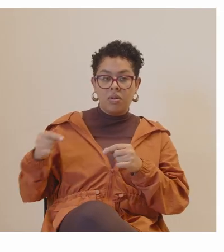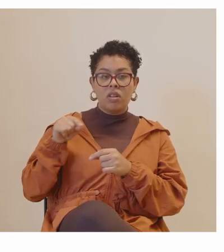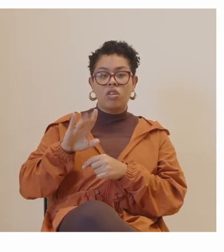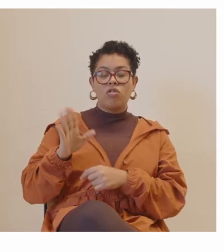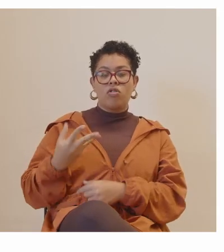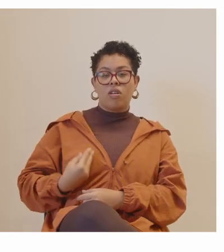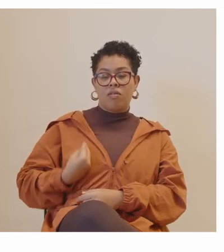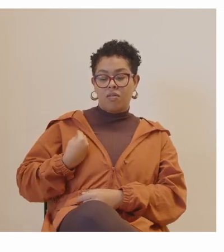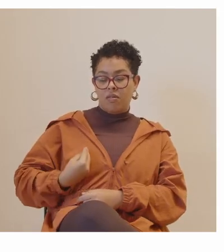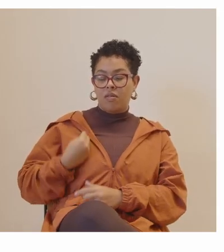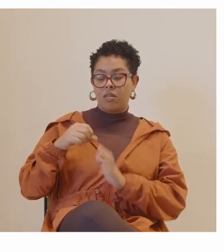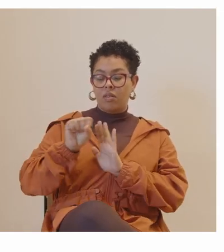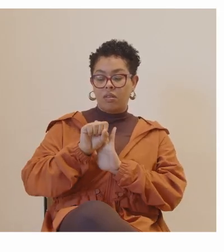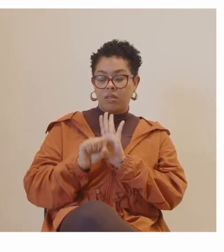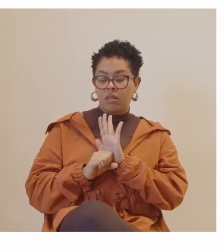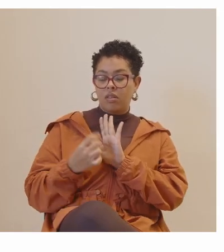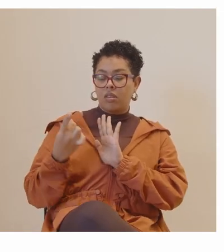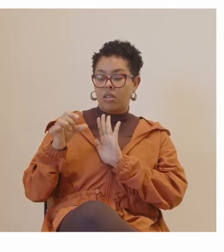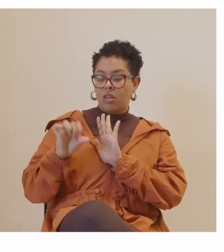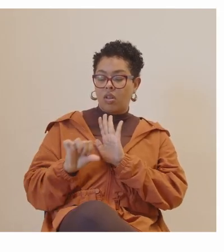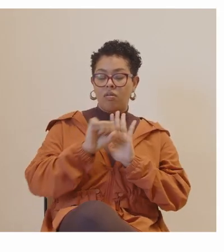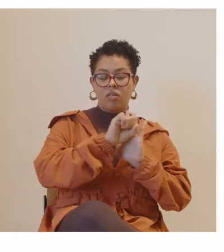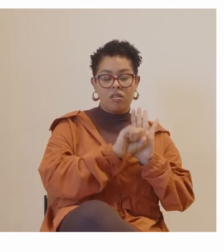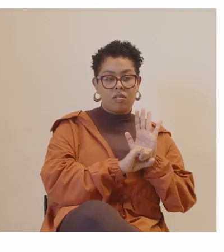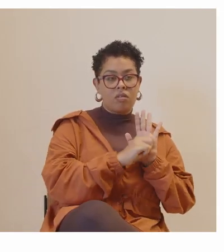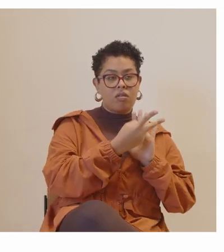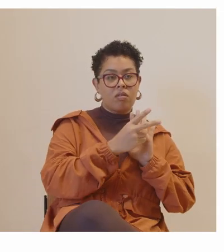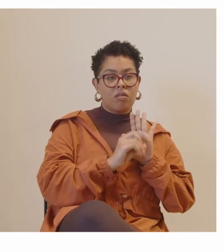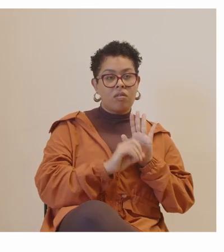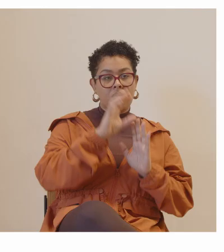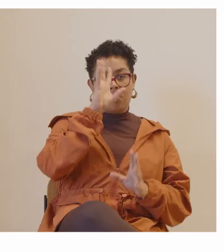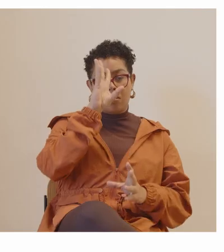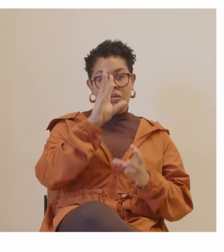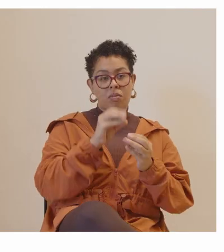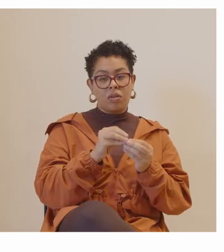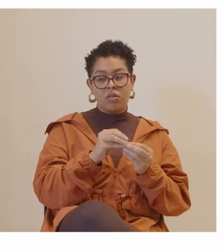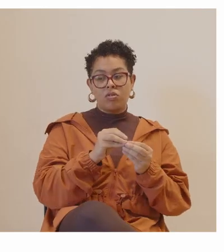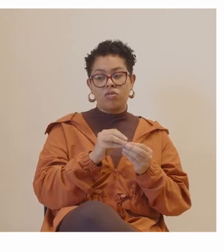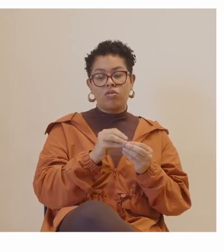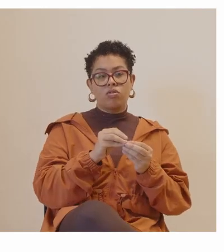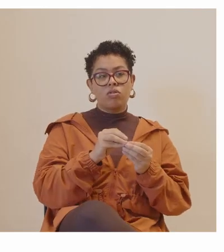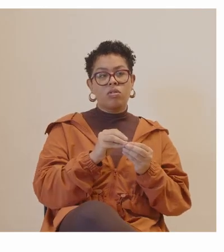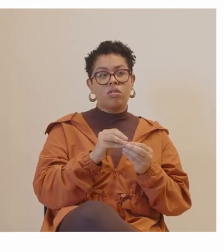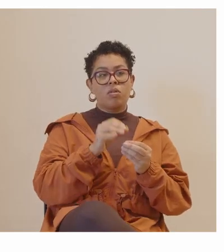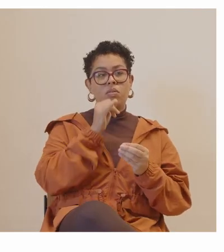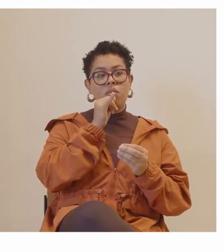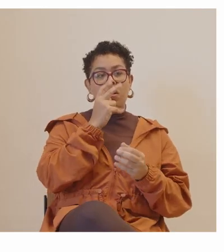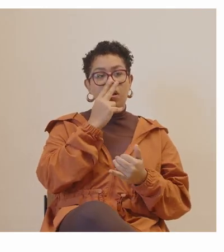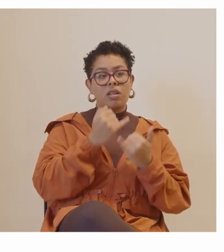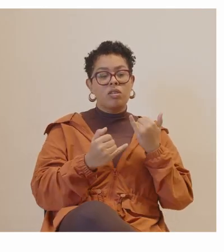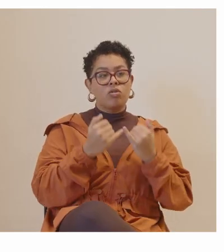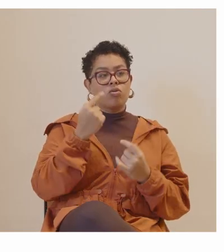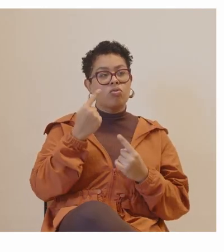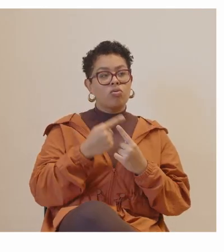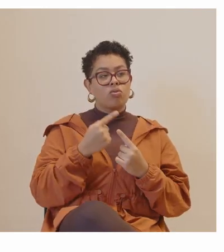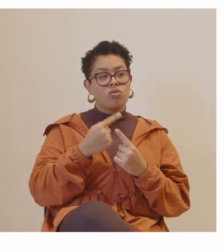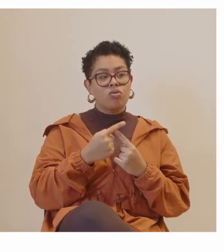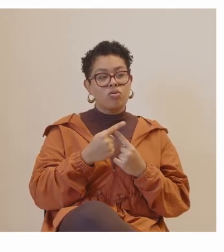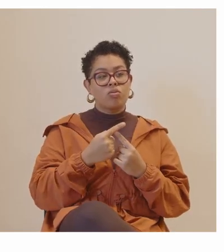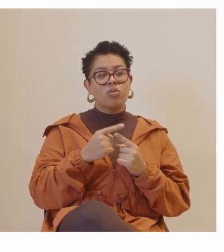na virada do século XIX para o século XX, é entendida como uma espécie de composição que